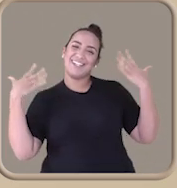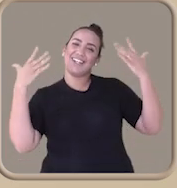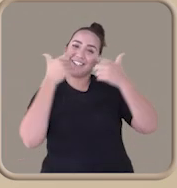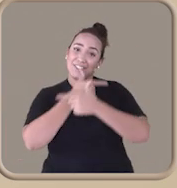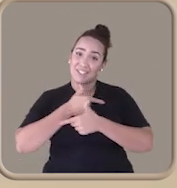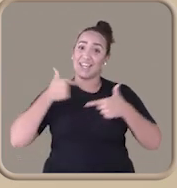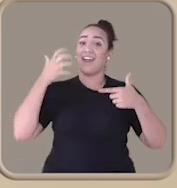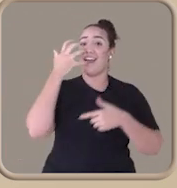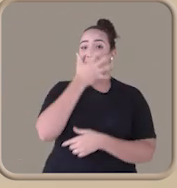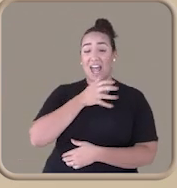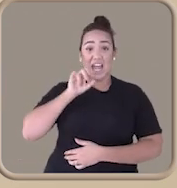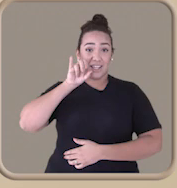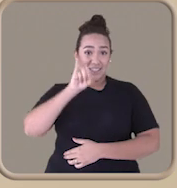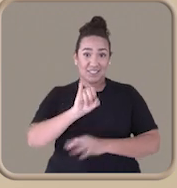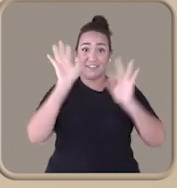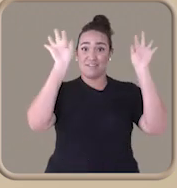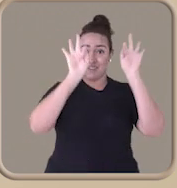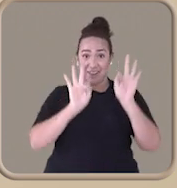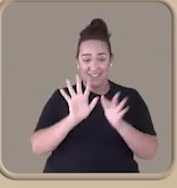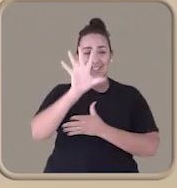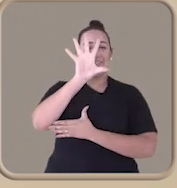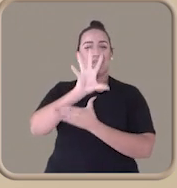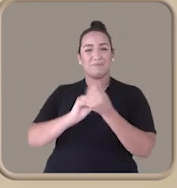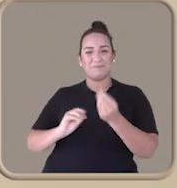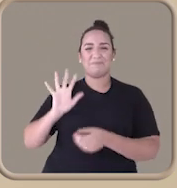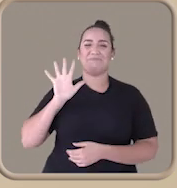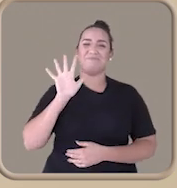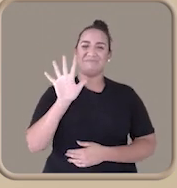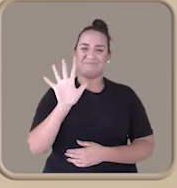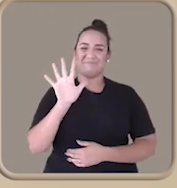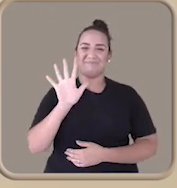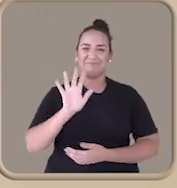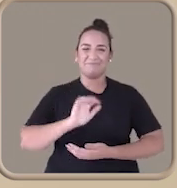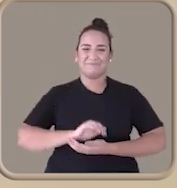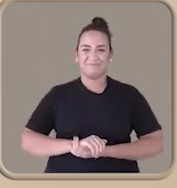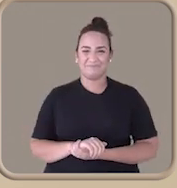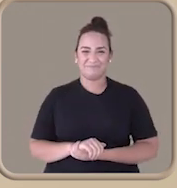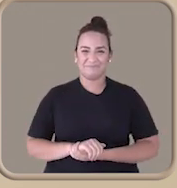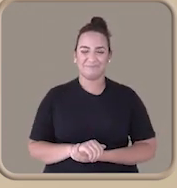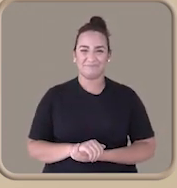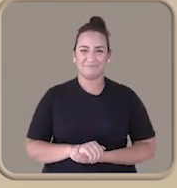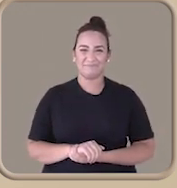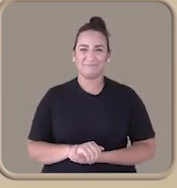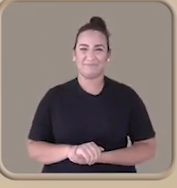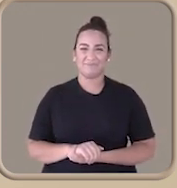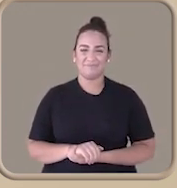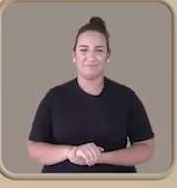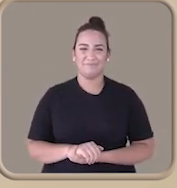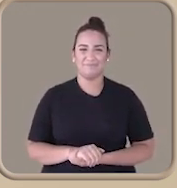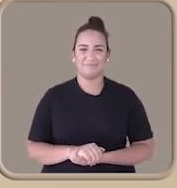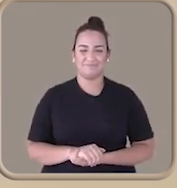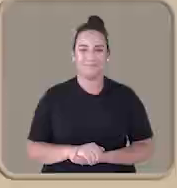de viver, de sorrir e de cantar. Quem está feliz faz o 5.